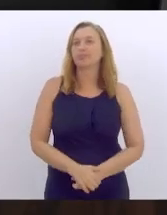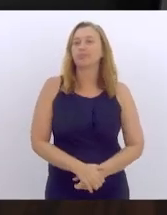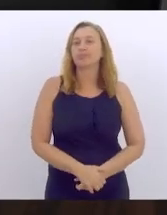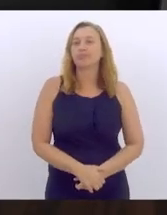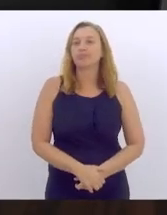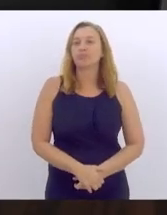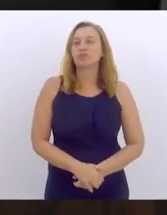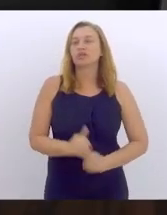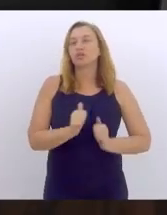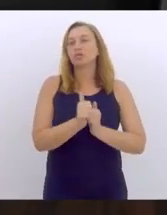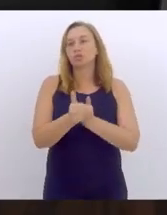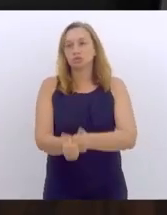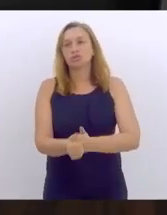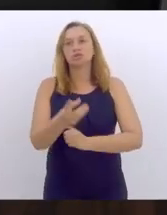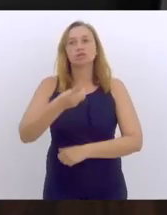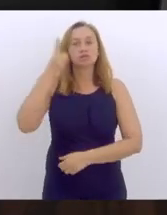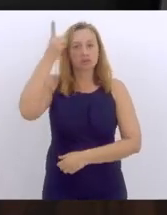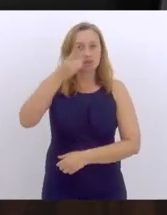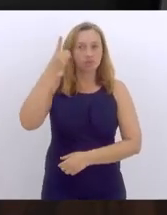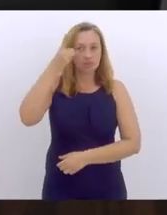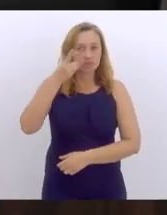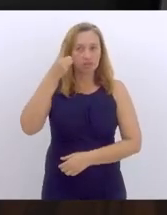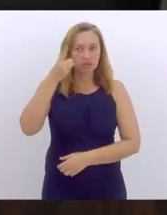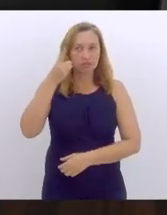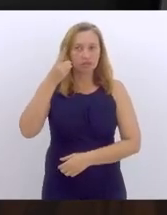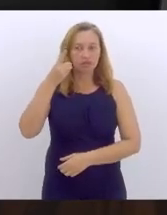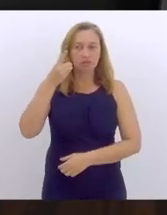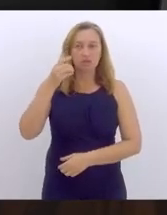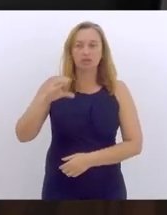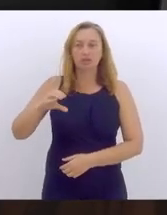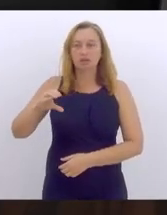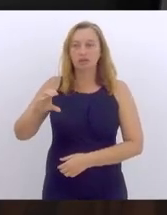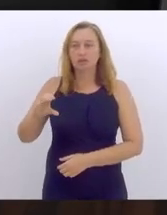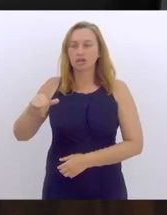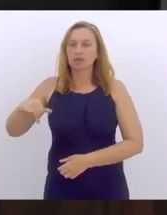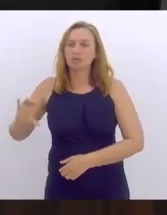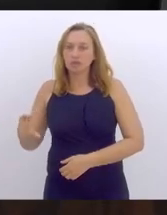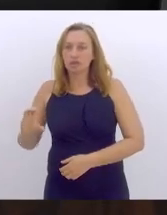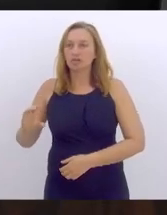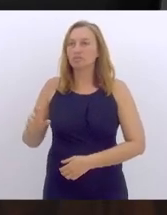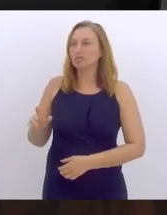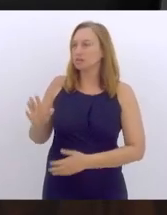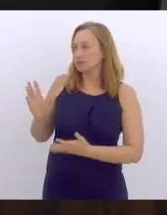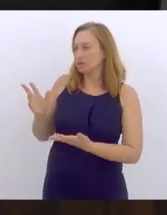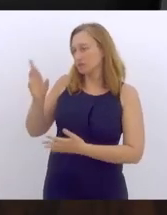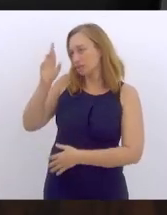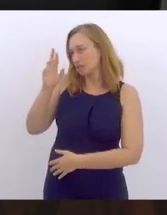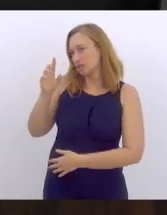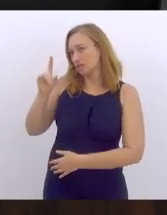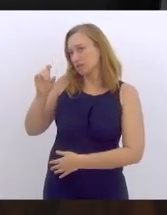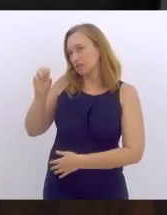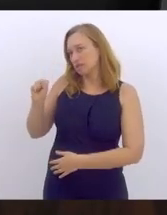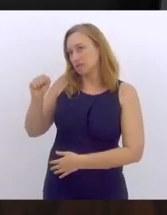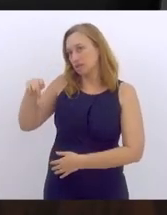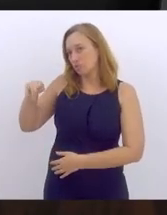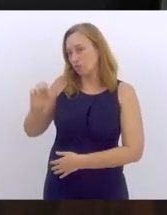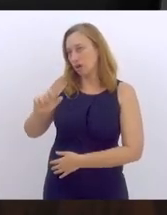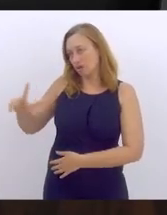Eu conduzi com o deputado Carlos Mink. Por favor. O Mink vai. Samuel, por favor.